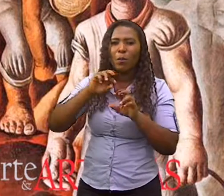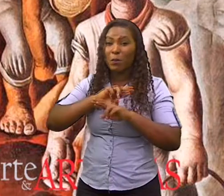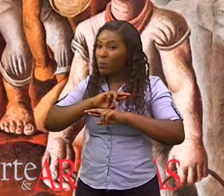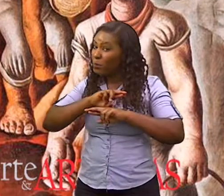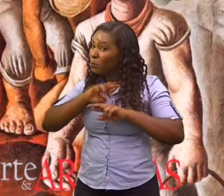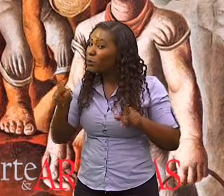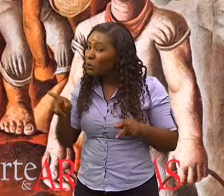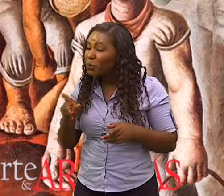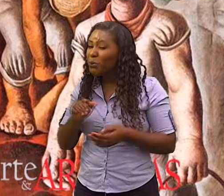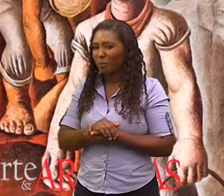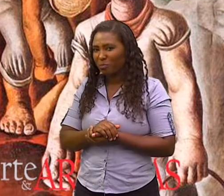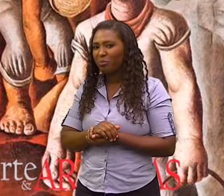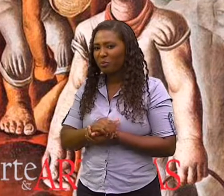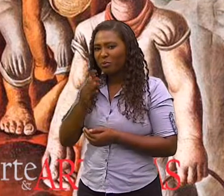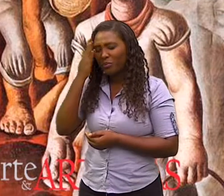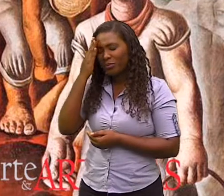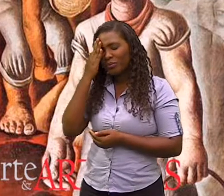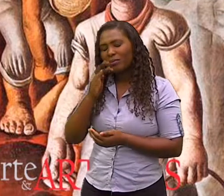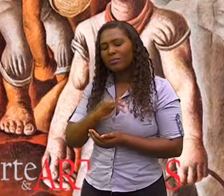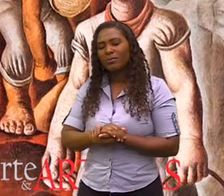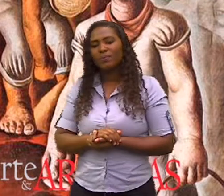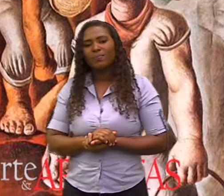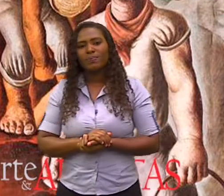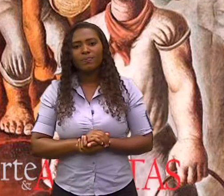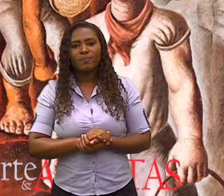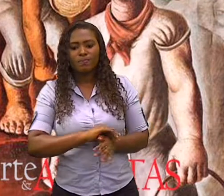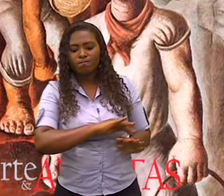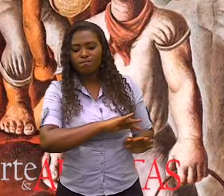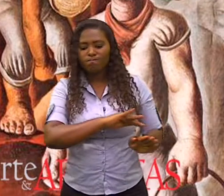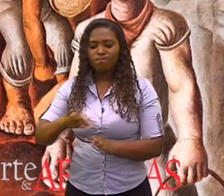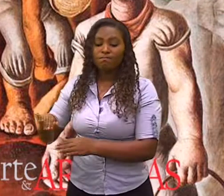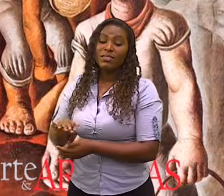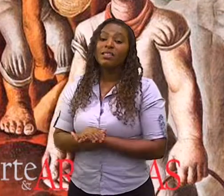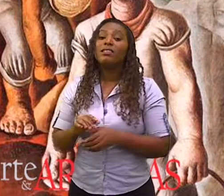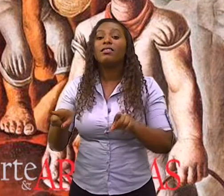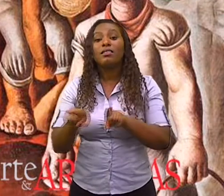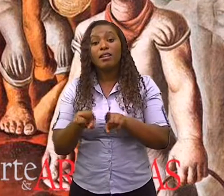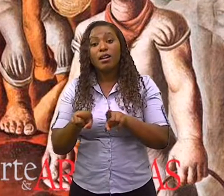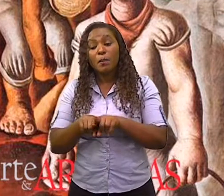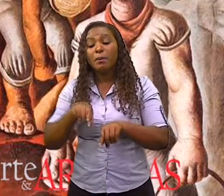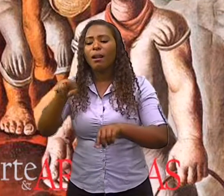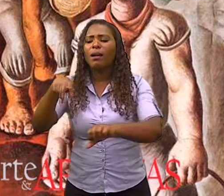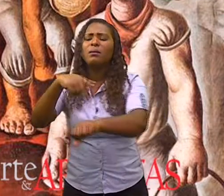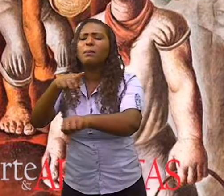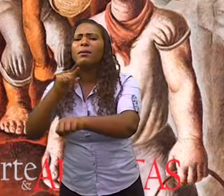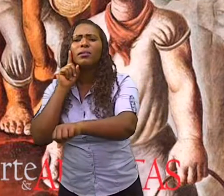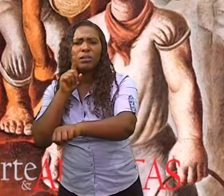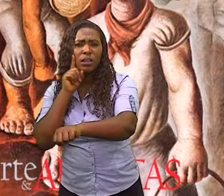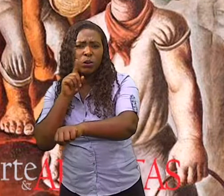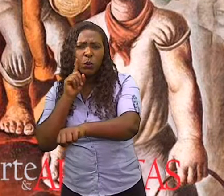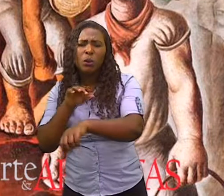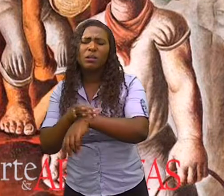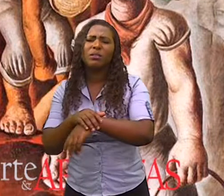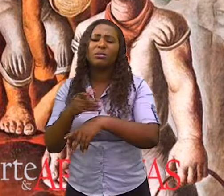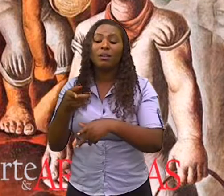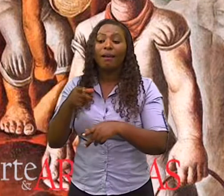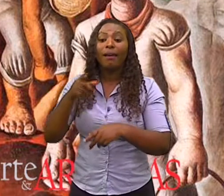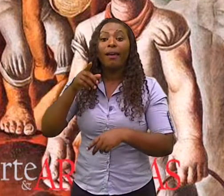de Detroit e no Museu de Arte Moderna de Nova York. Tudo isso ao lado de outros grandes artistas